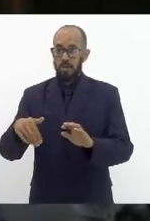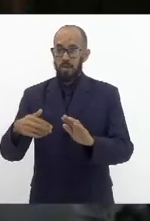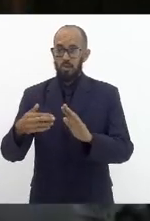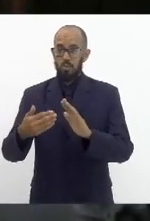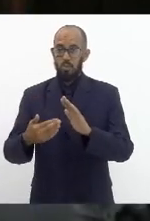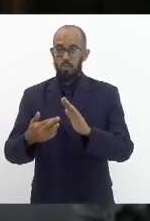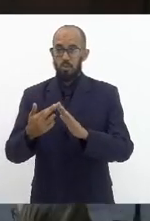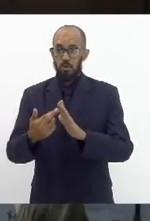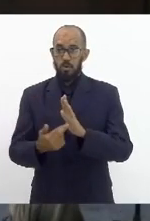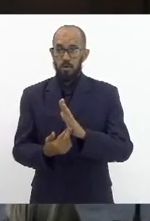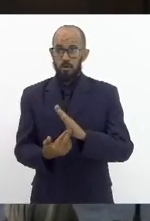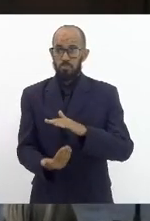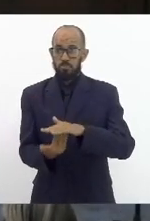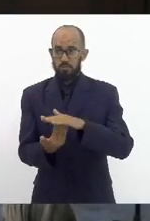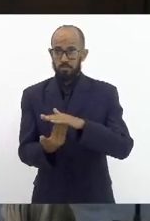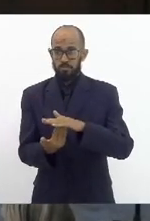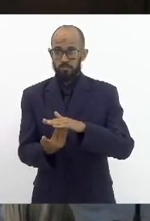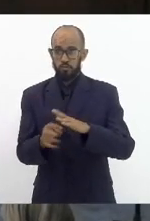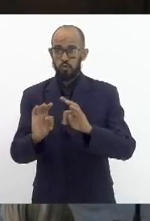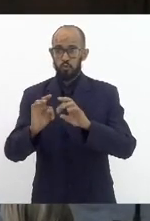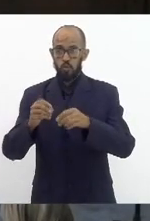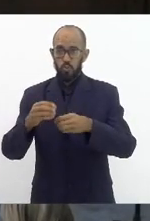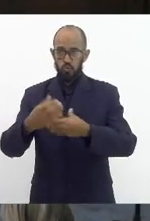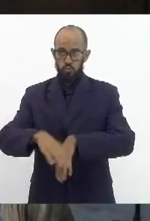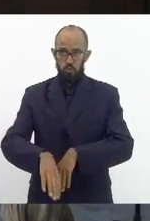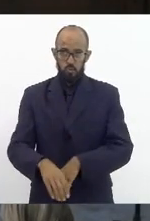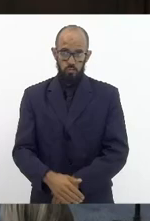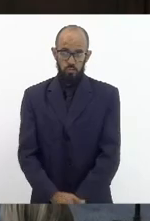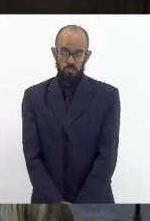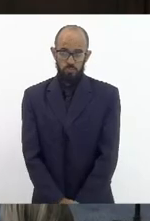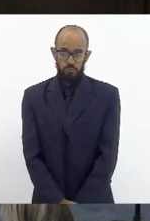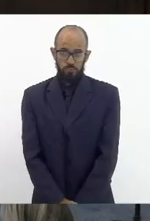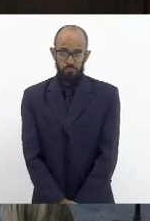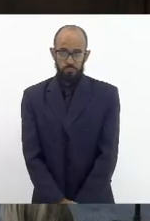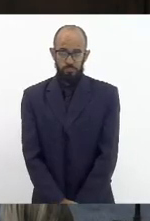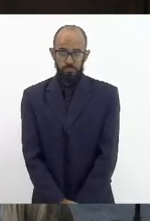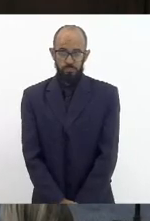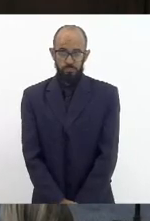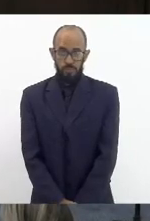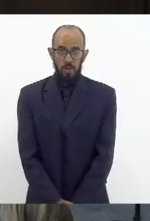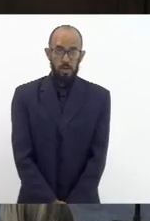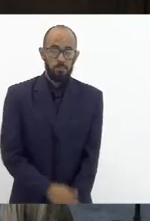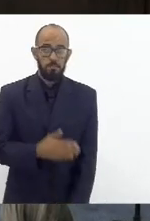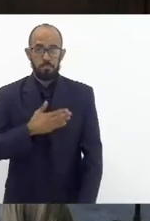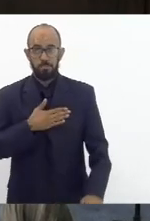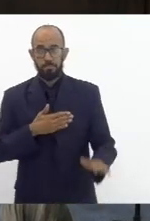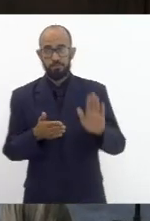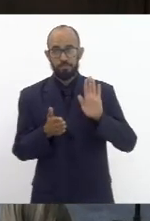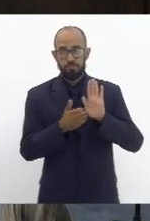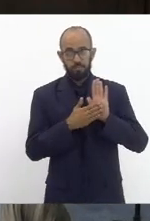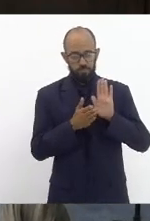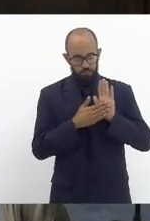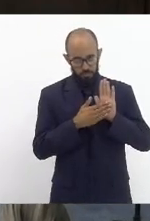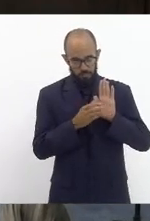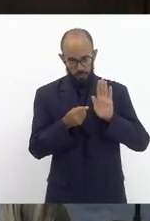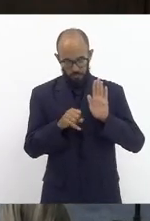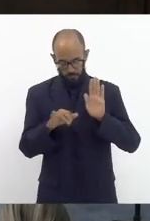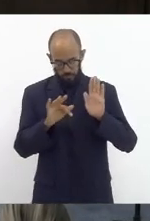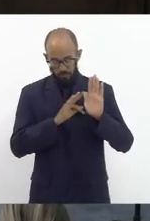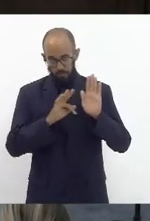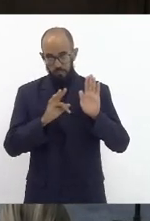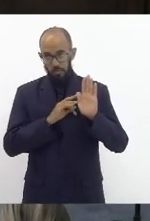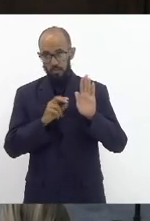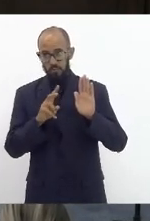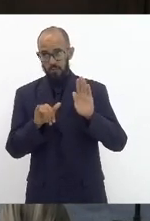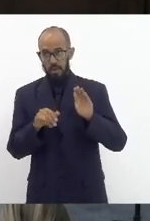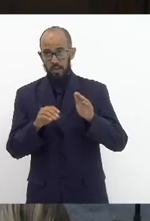mas sem confusão, sem... Não, zero, aqui zero, é harmonia. Zero. O que eu vou propor aqui? Já que a deputada Marta vai estender a coautoria